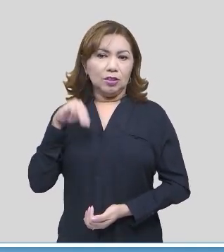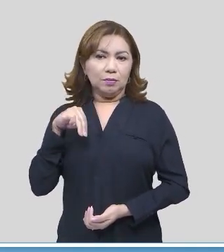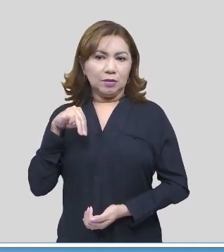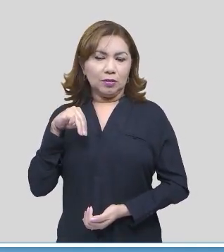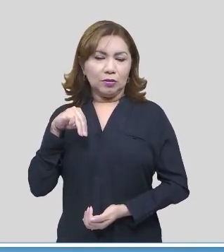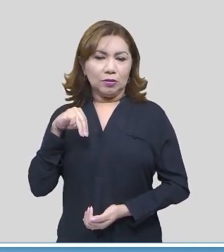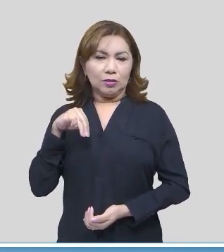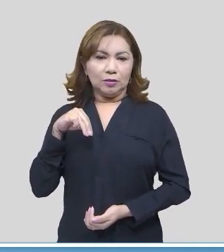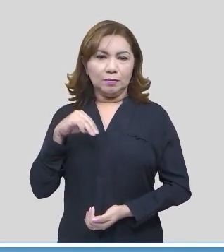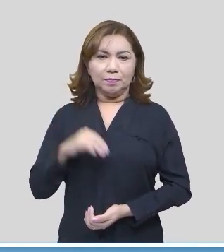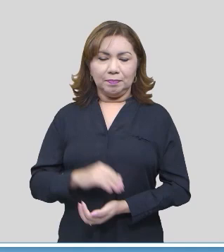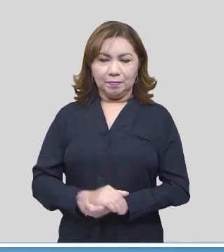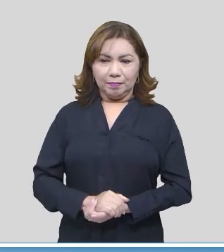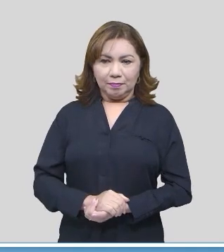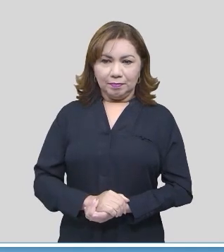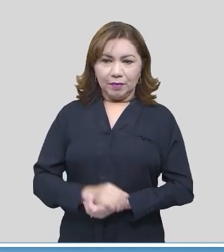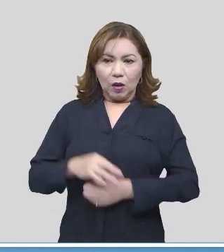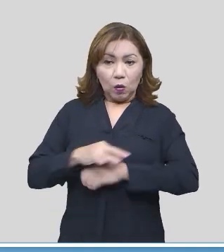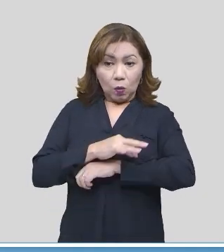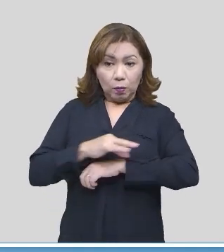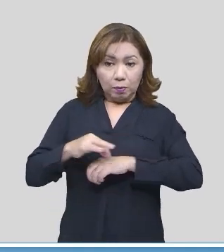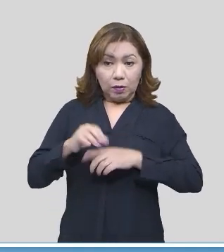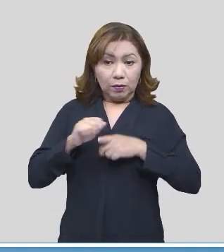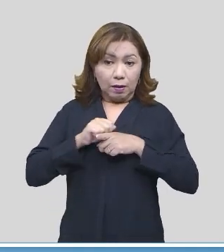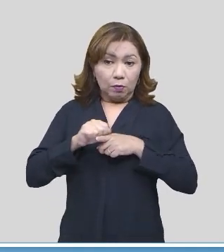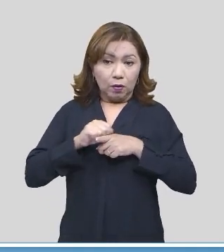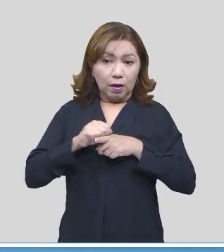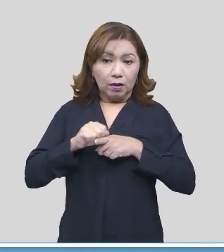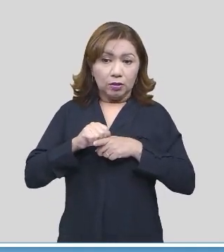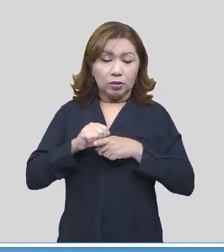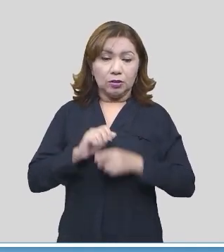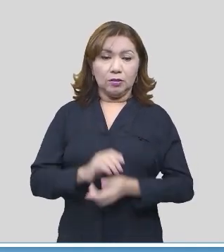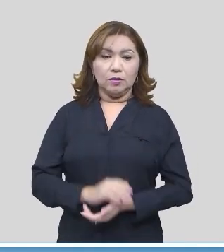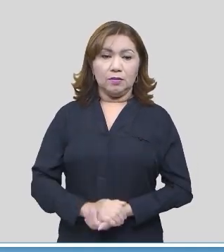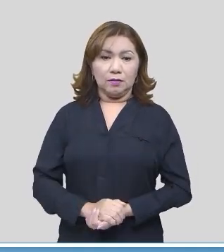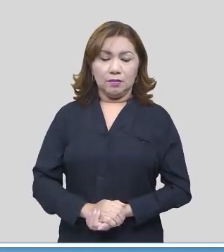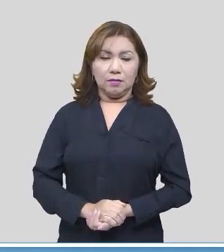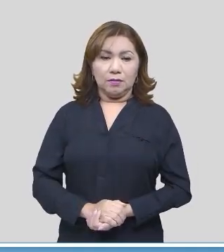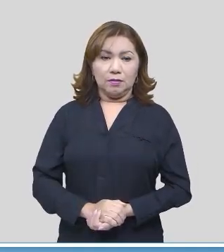centímetros. Comprimento da borracha,